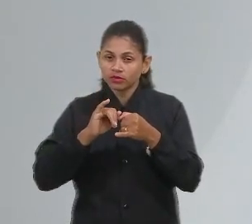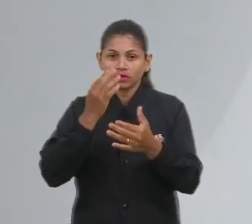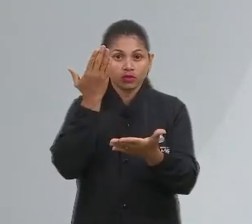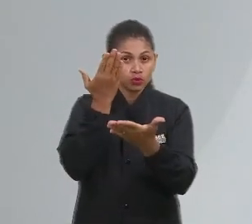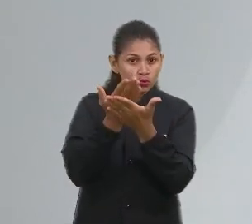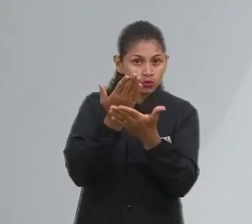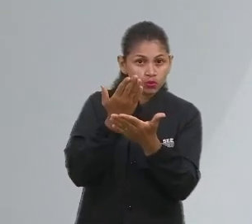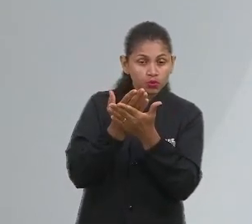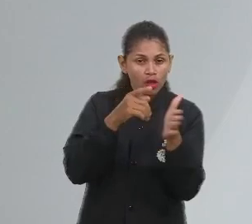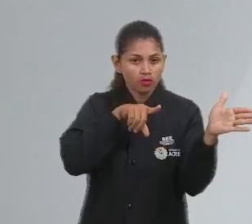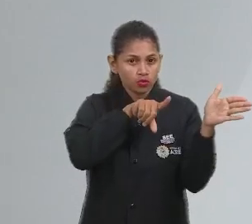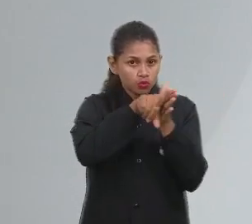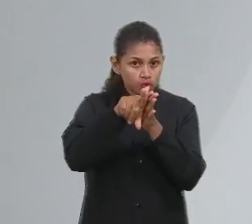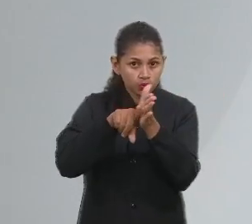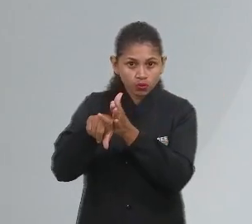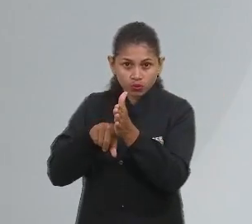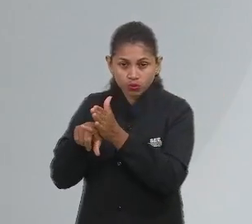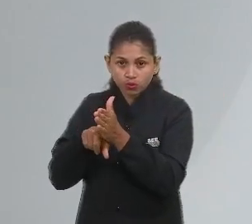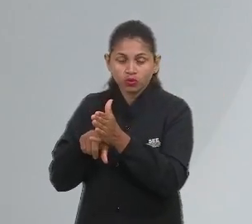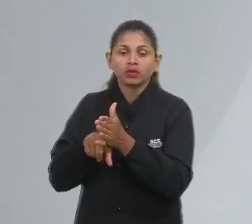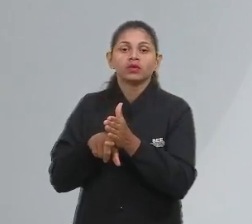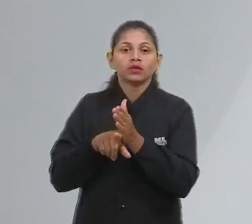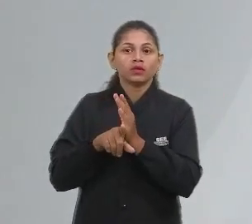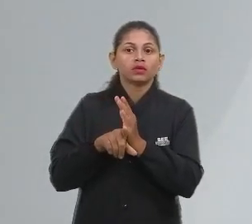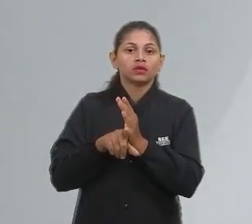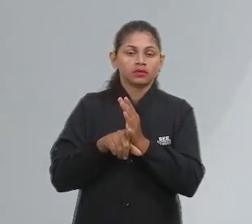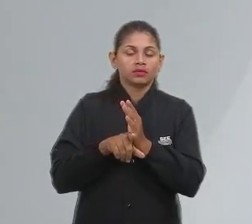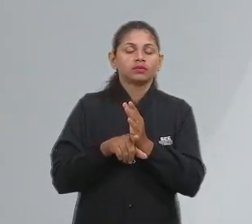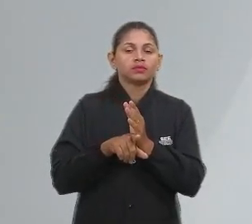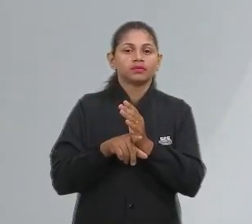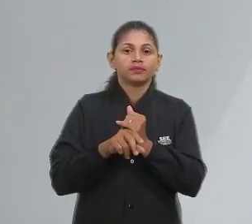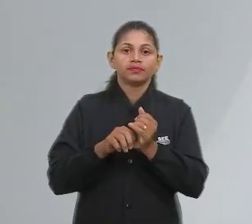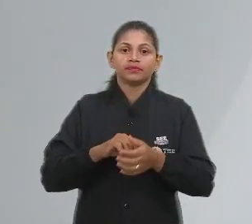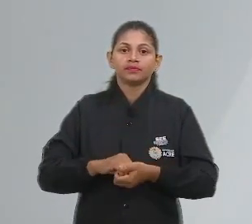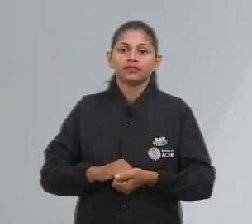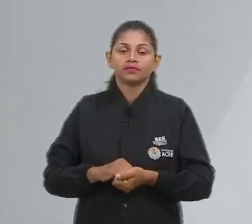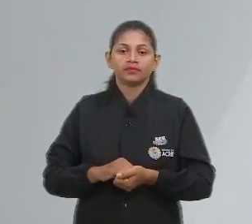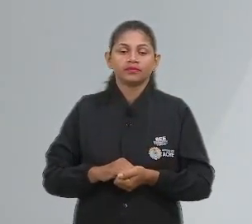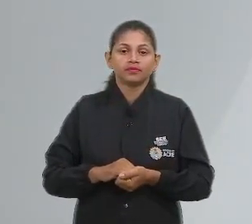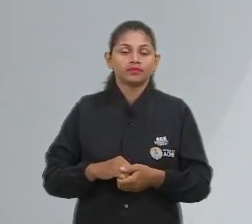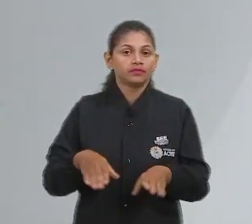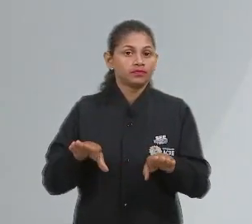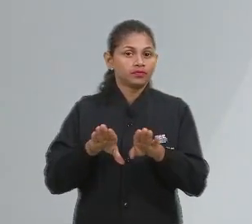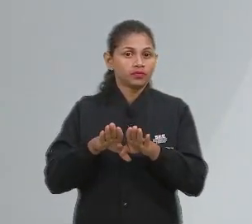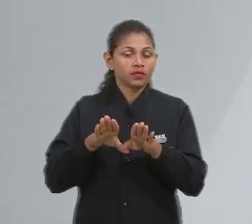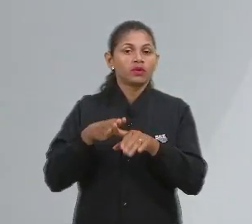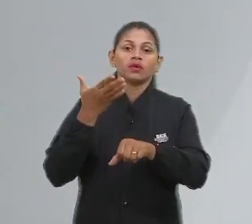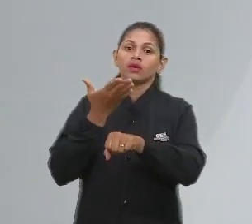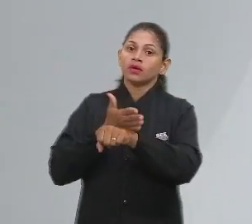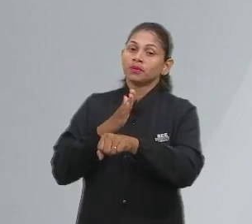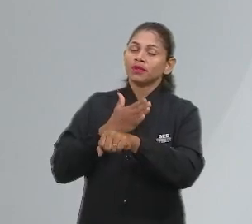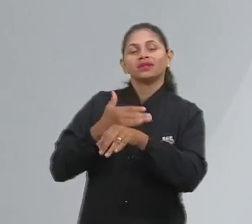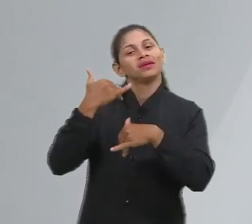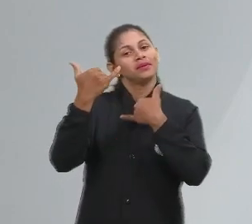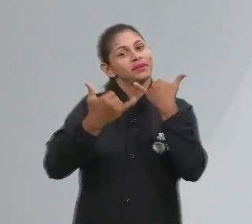estudo, né, essa pesquisa sobre jogos teatrais mais aprofundados com a indicação bibliográfica e também que pratique jogos